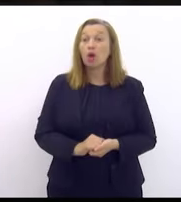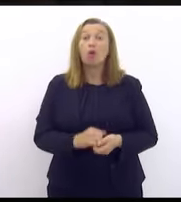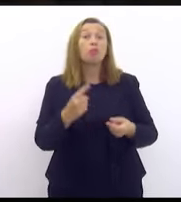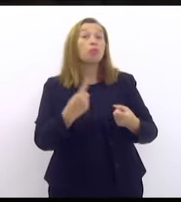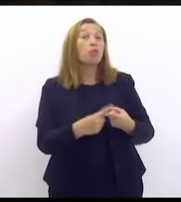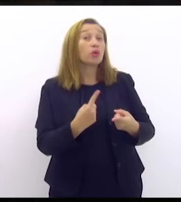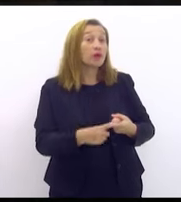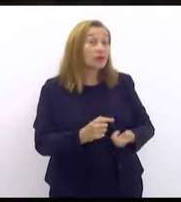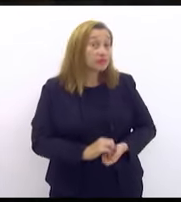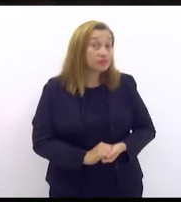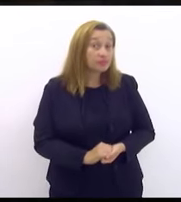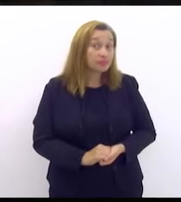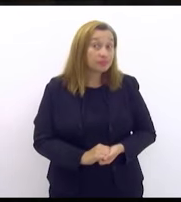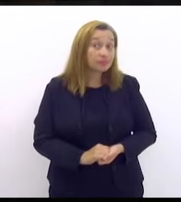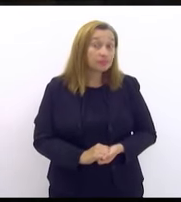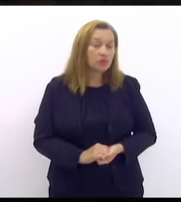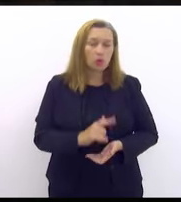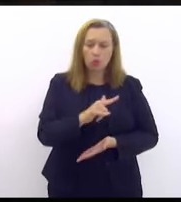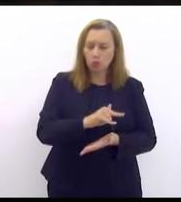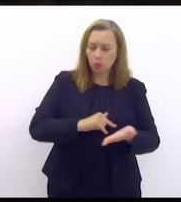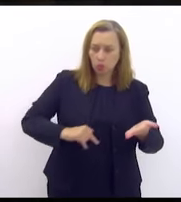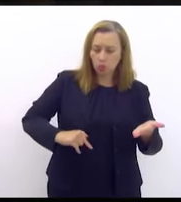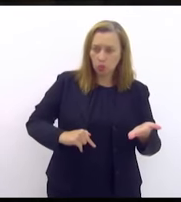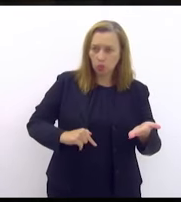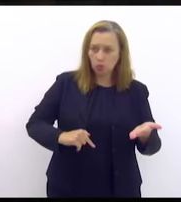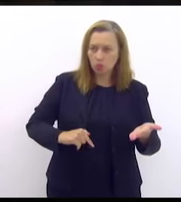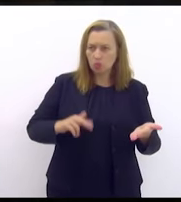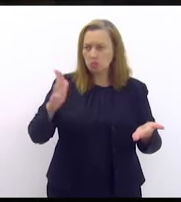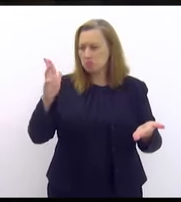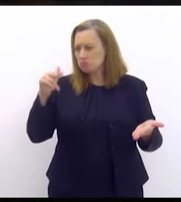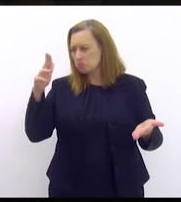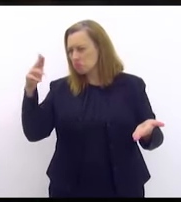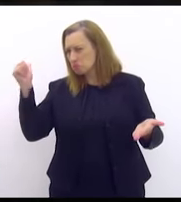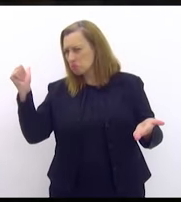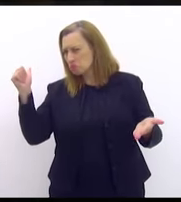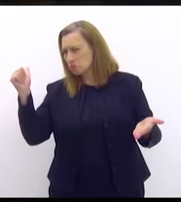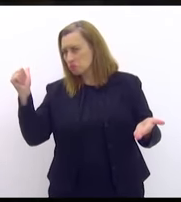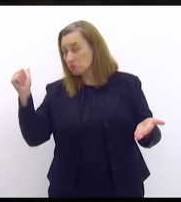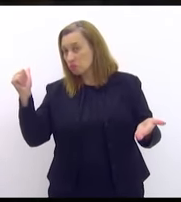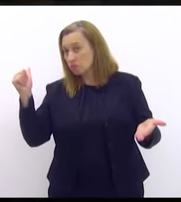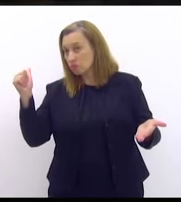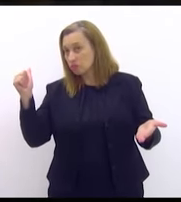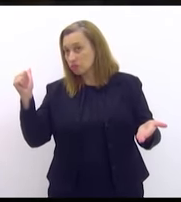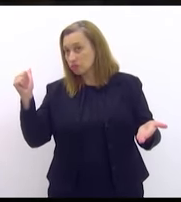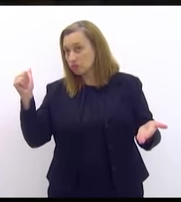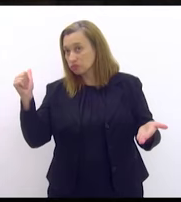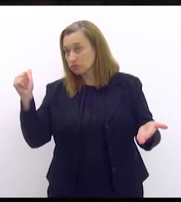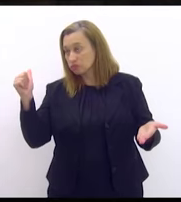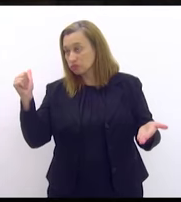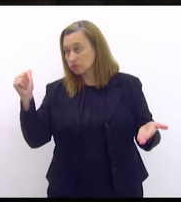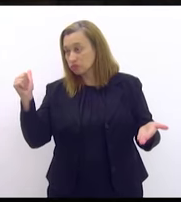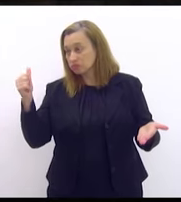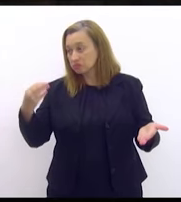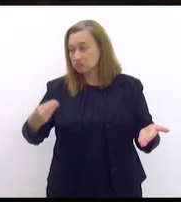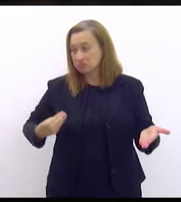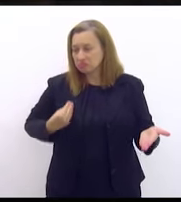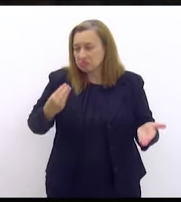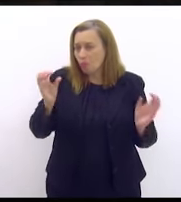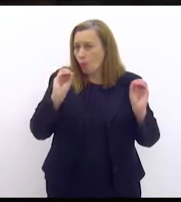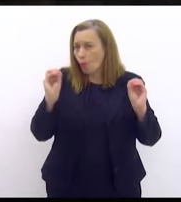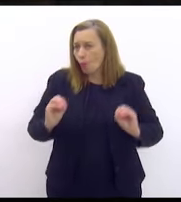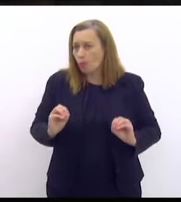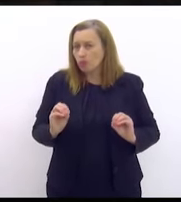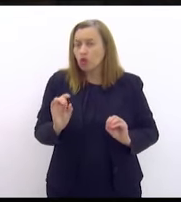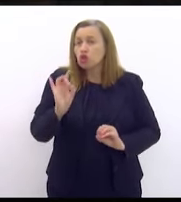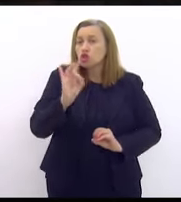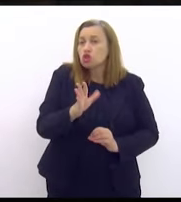até então, este documento nunca existiu. Nunca existiu. E passou